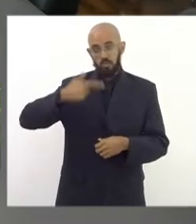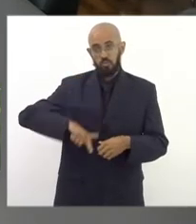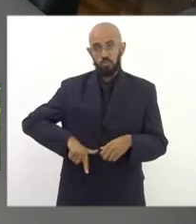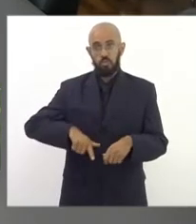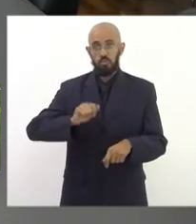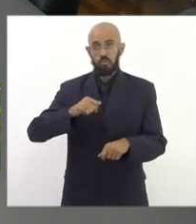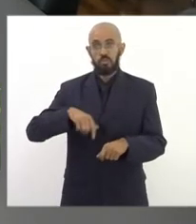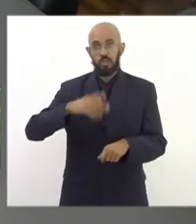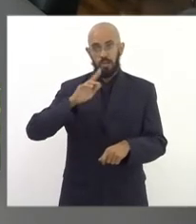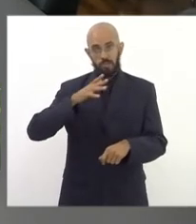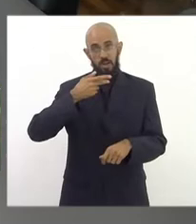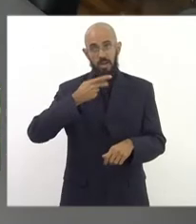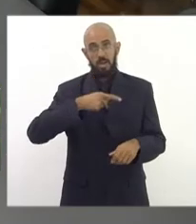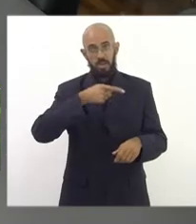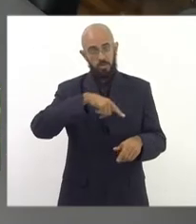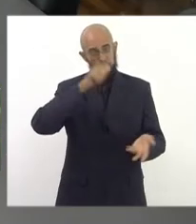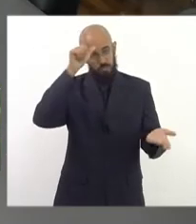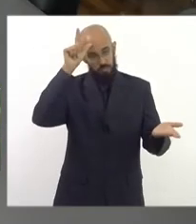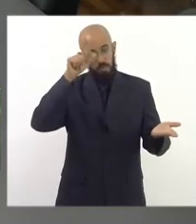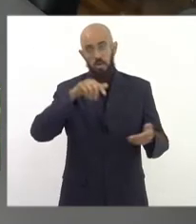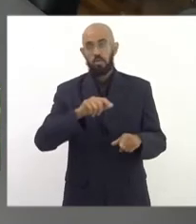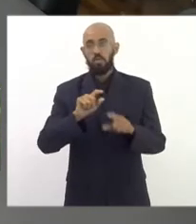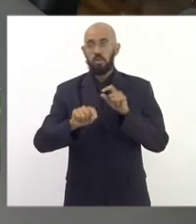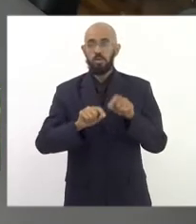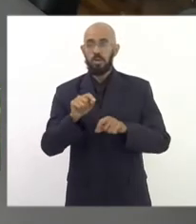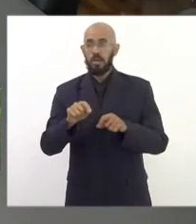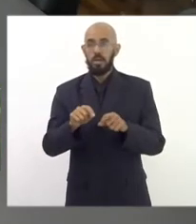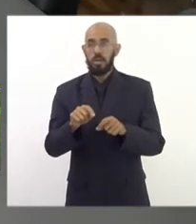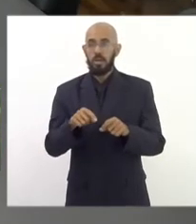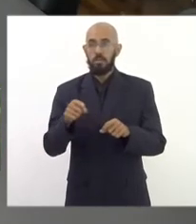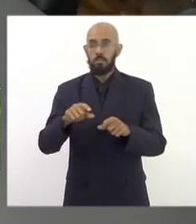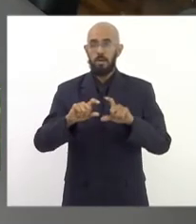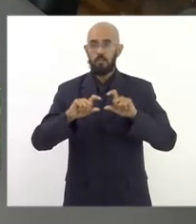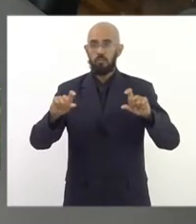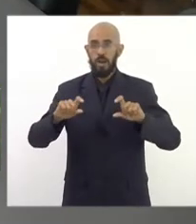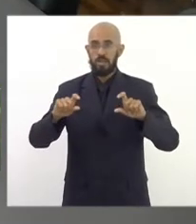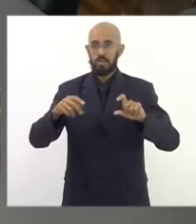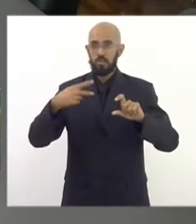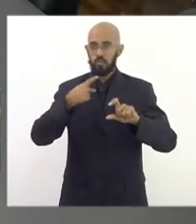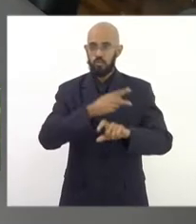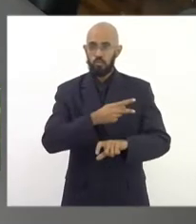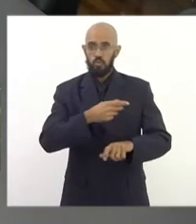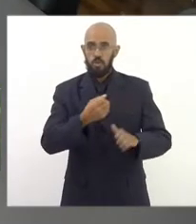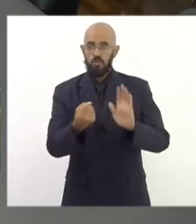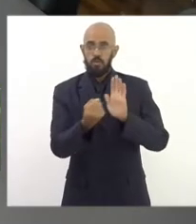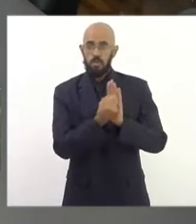isso, né, Luiz Paulo, que uma frase que você me marcou muito,